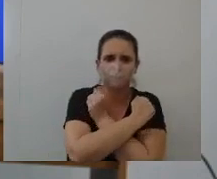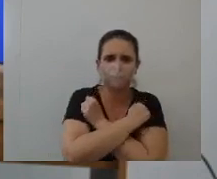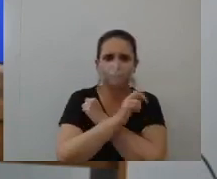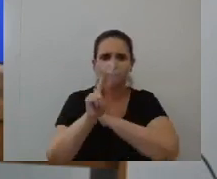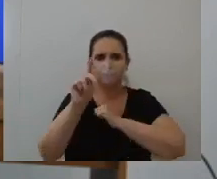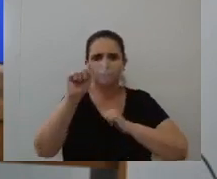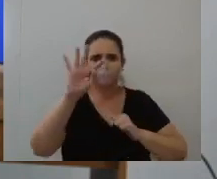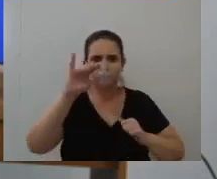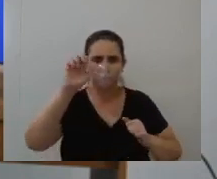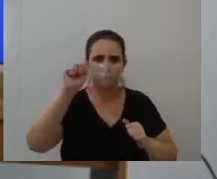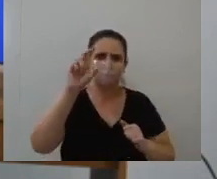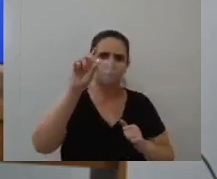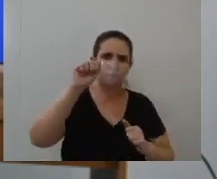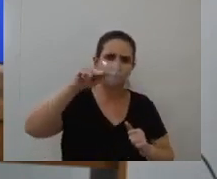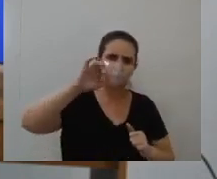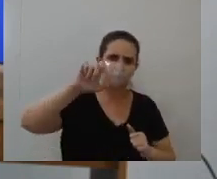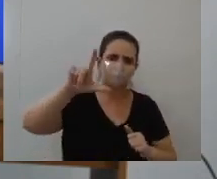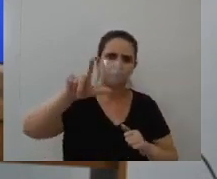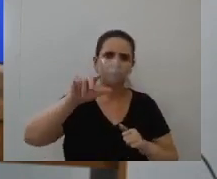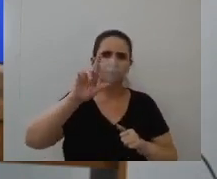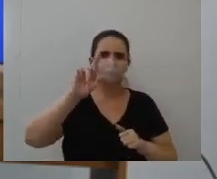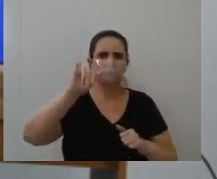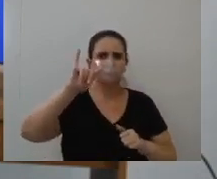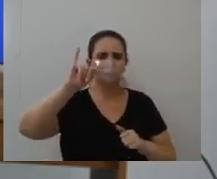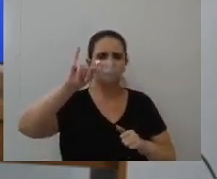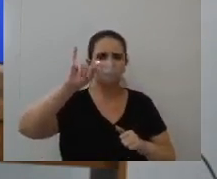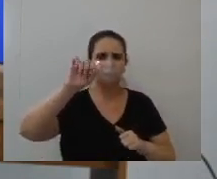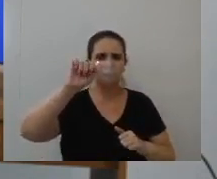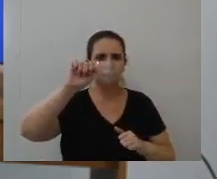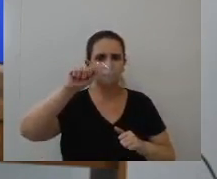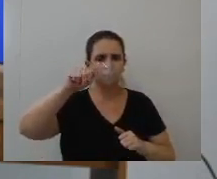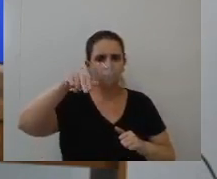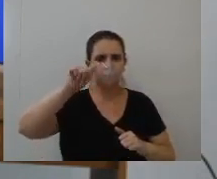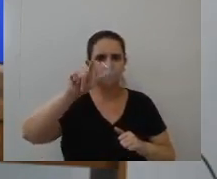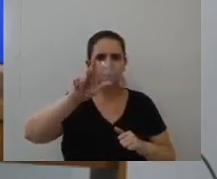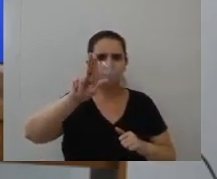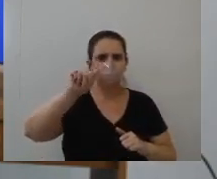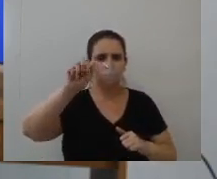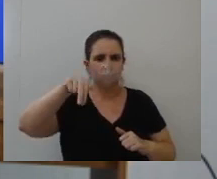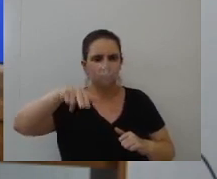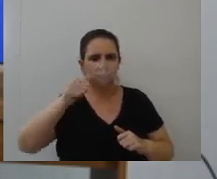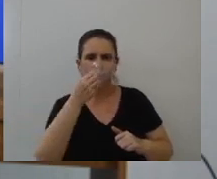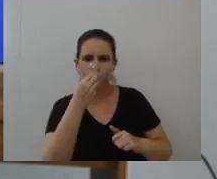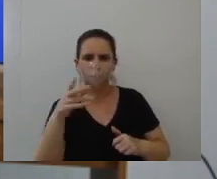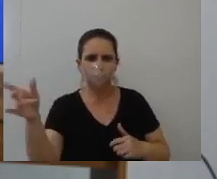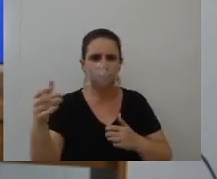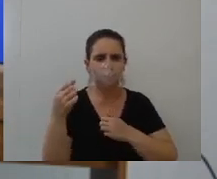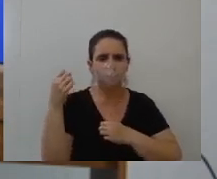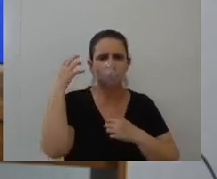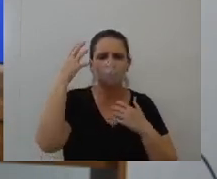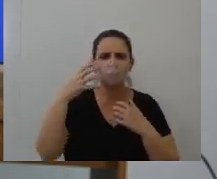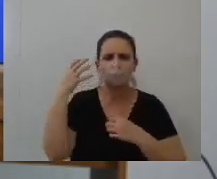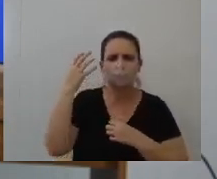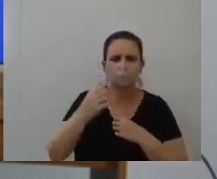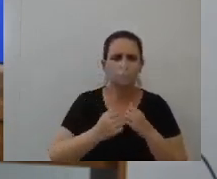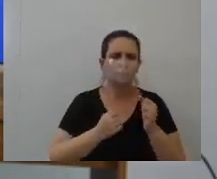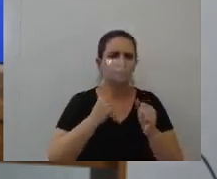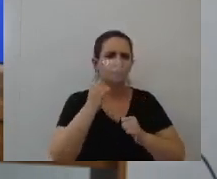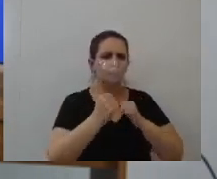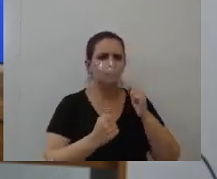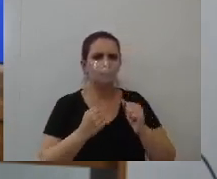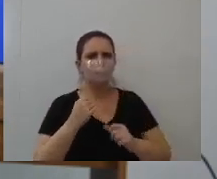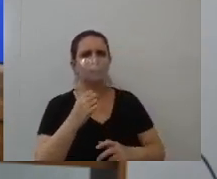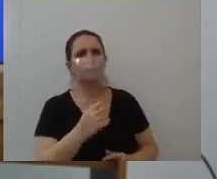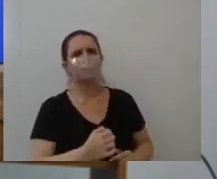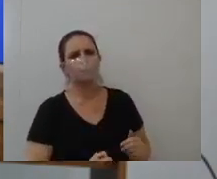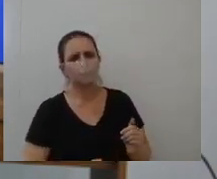Kátia, Daniel, Anne, Bruno Lima, Rayane, Luana. Já vou te Essa é boa, viu? avisando, se eu pegar vai ser B.O. Não